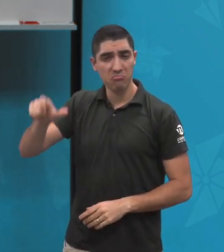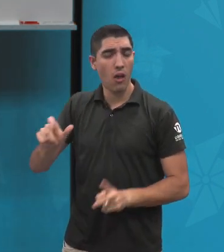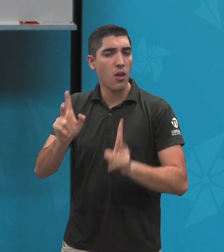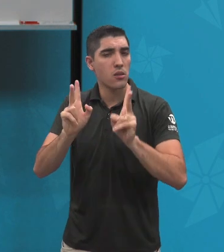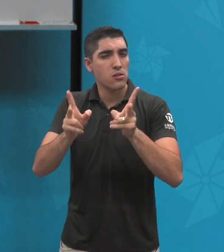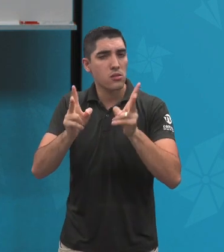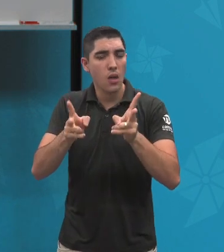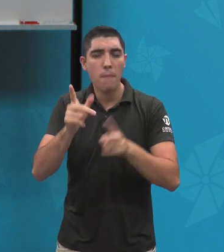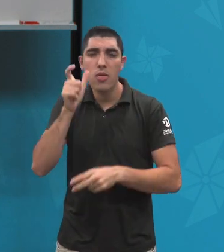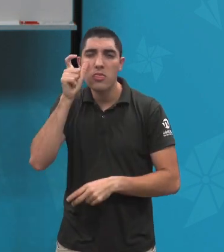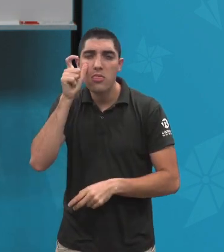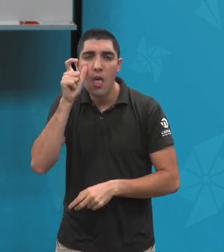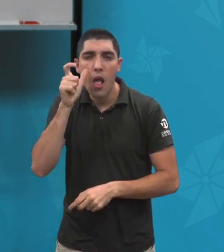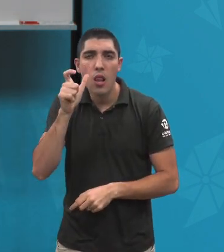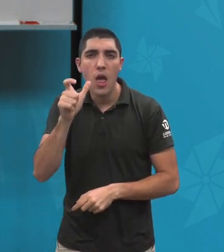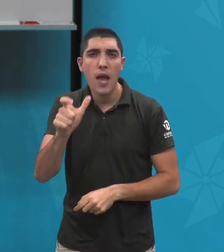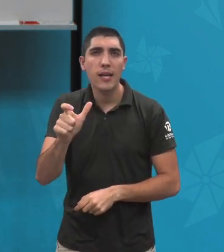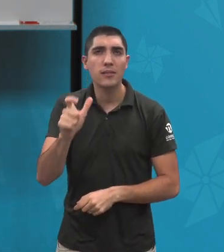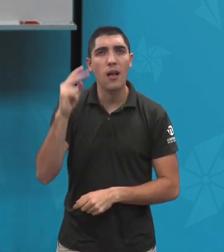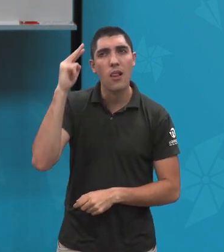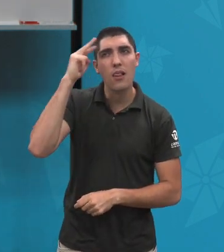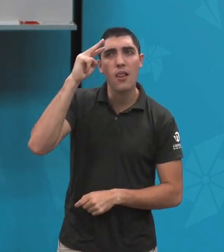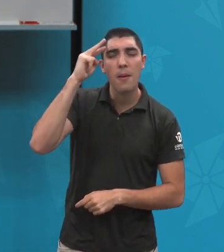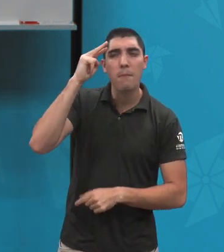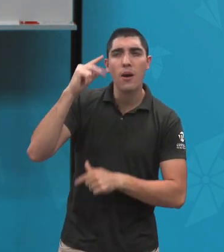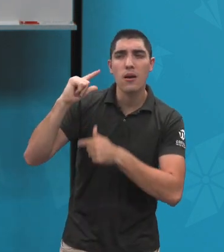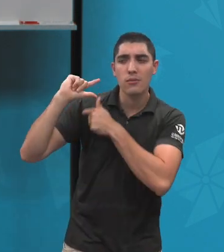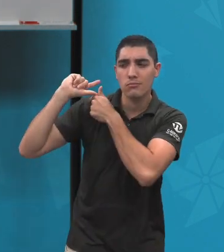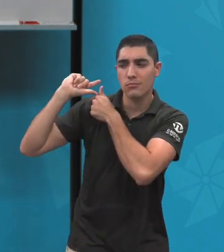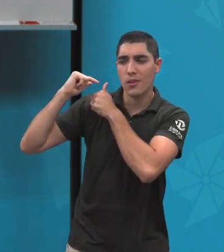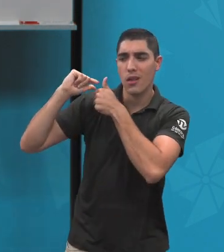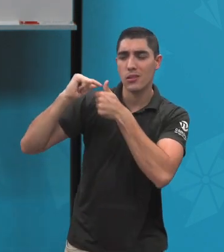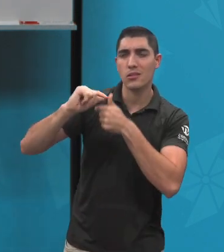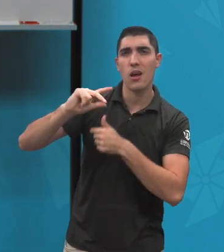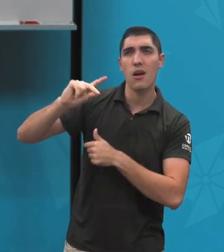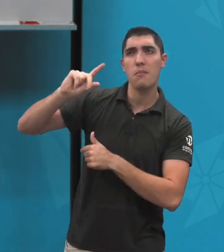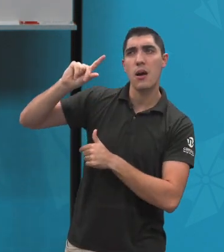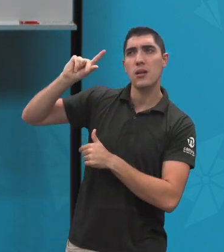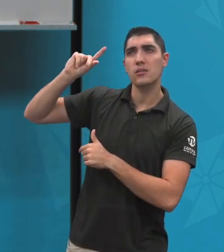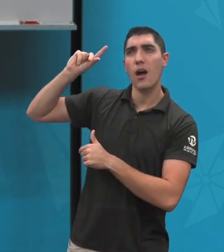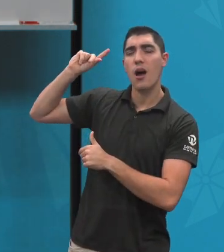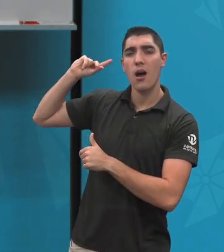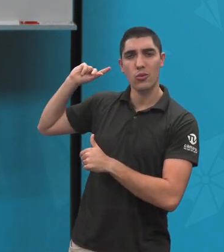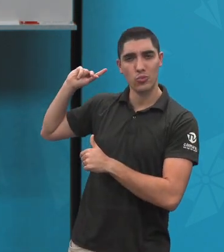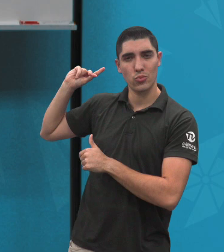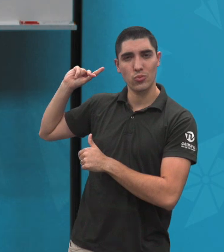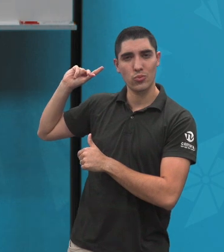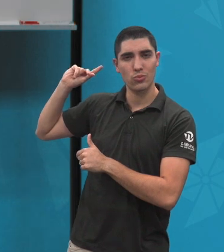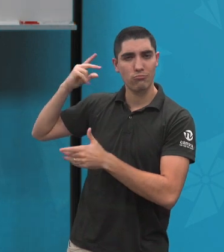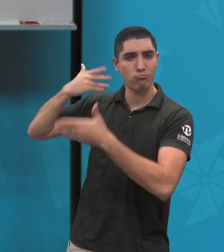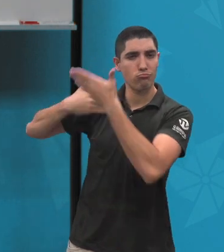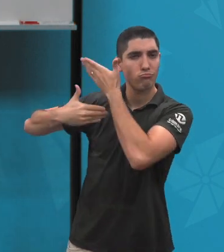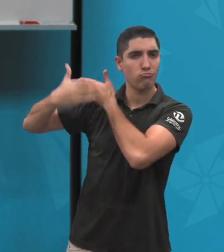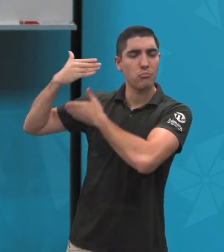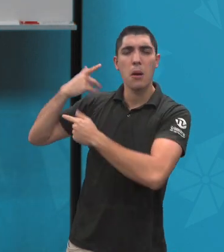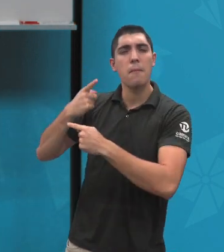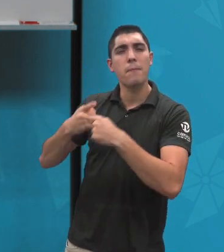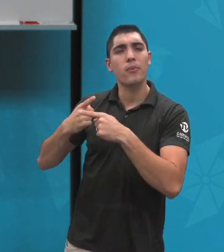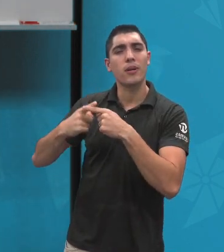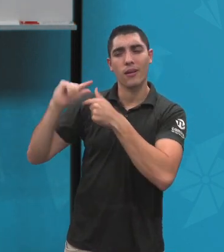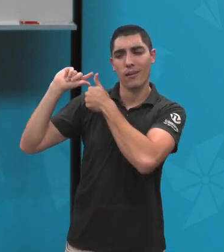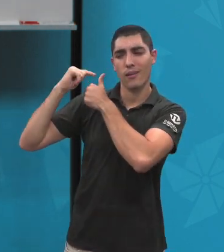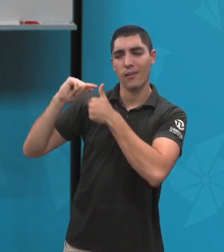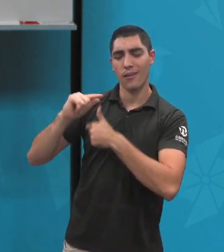muito interessados numa espécie de retorno aos clássicos do mundo antigo. O que eu estou chamando